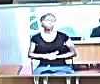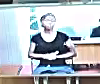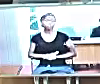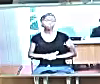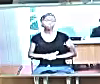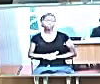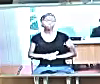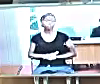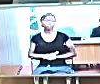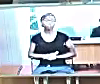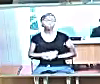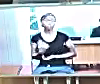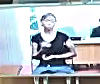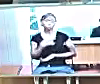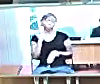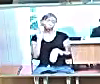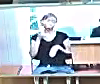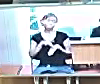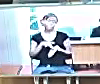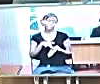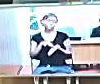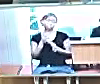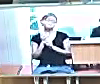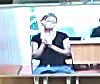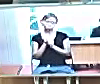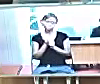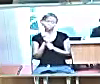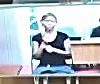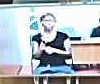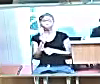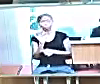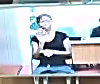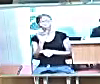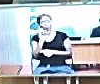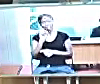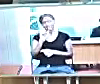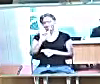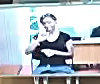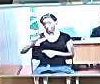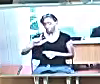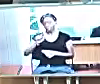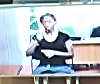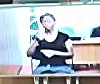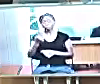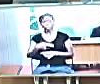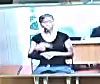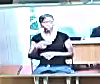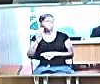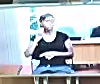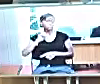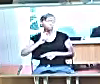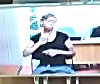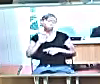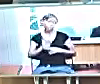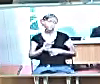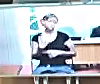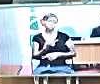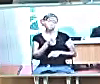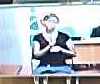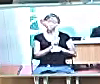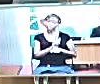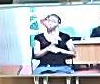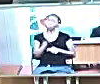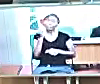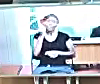dada nossa realidade fiscal nem a gestão que tem sido tem tem temos tentado fazer pra continuar a